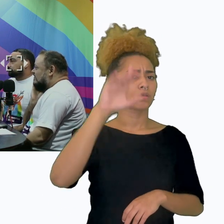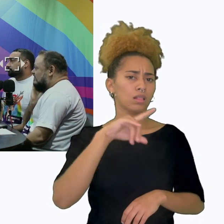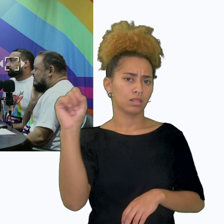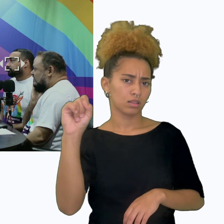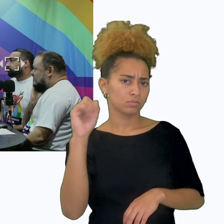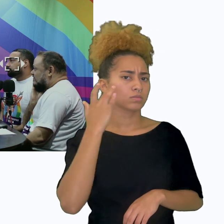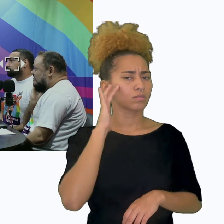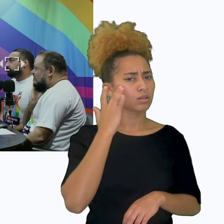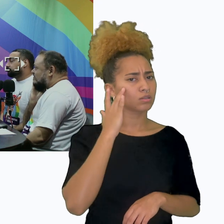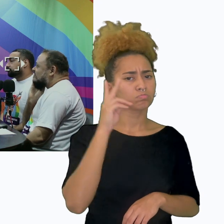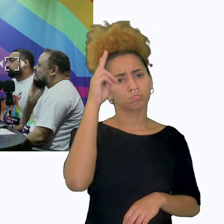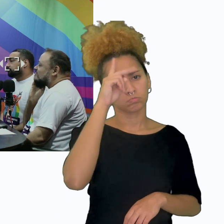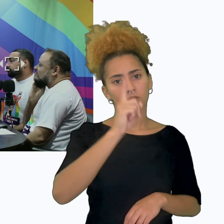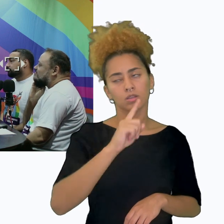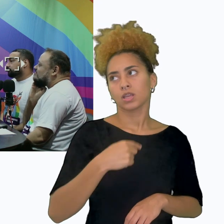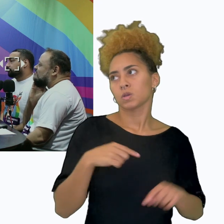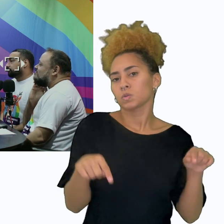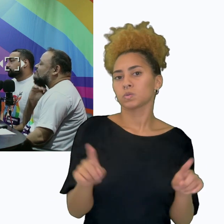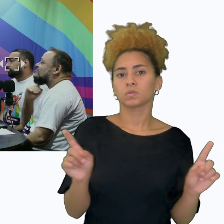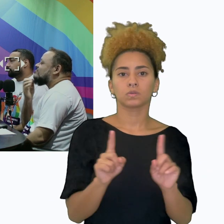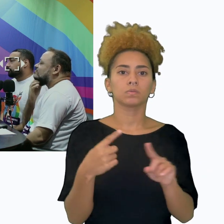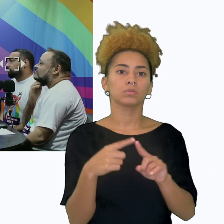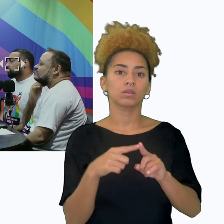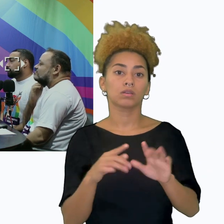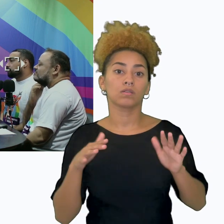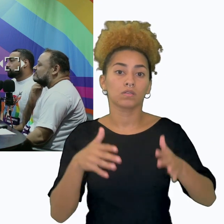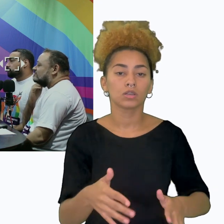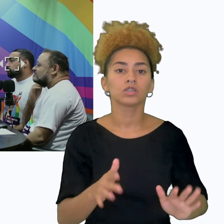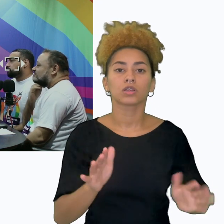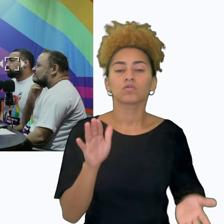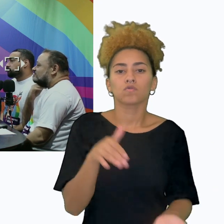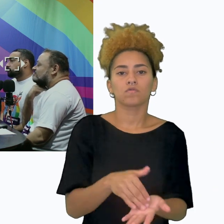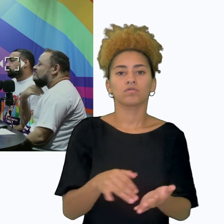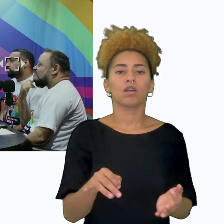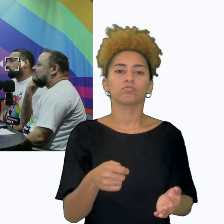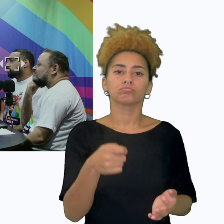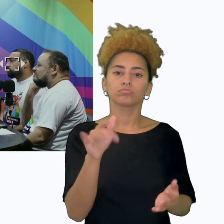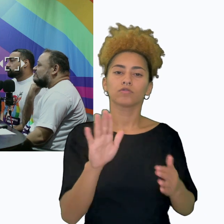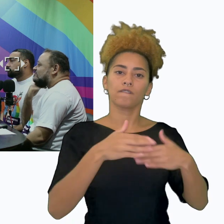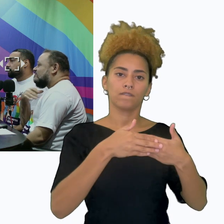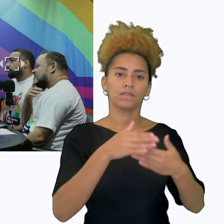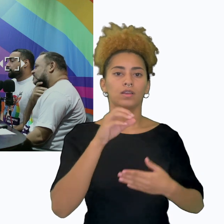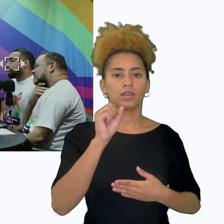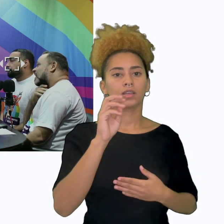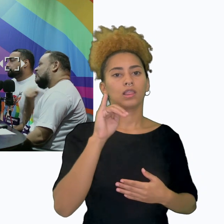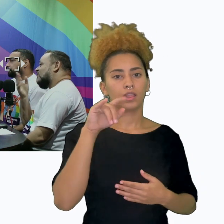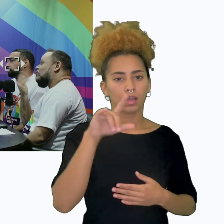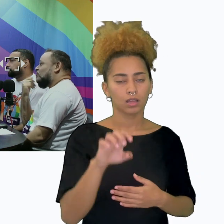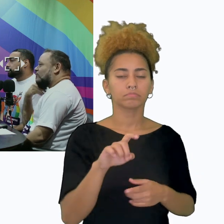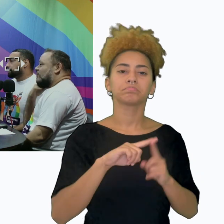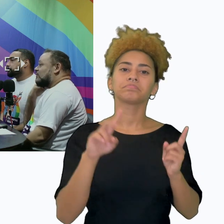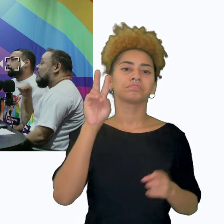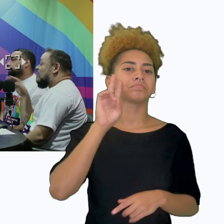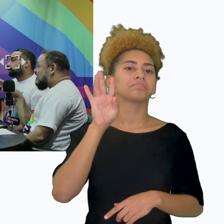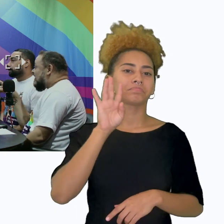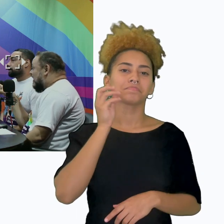de lésbica, não, Helena? Ou não? Eu Era não misto, tava né? aqui, porque quando eu cheguei aqui já tava no final da Style, né? Sim. Foi na época que eu Ah, comecei então já voltou no